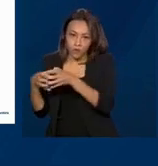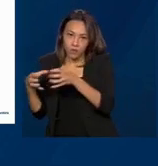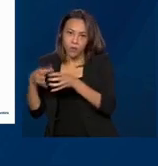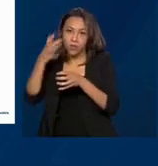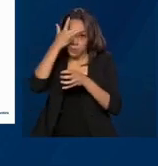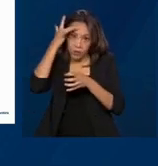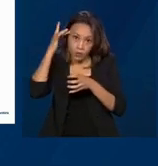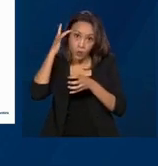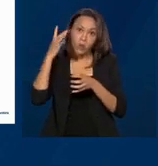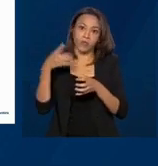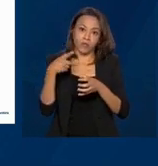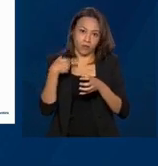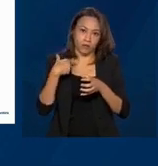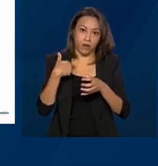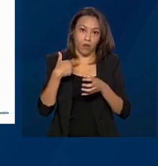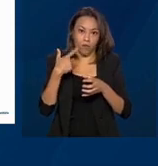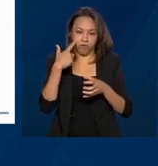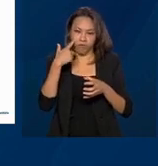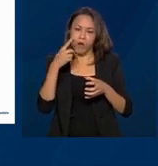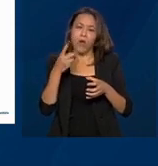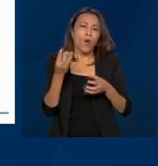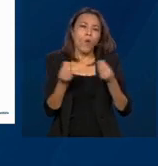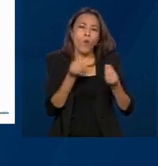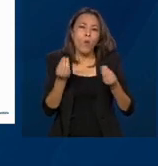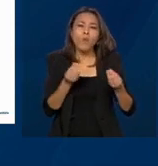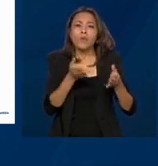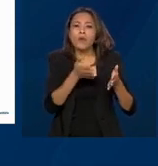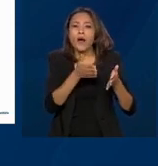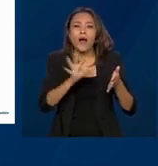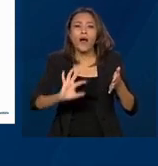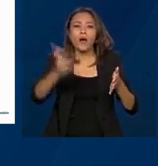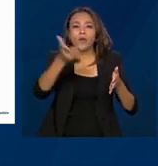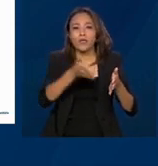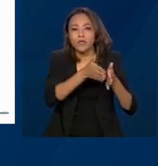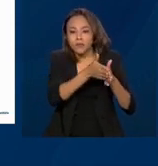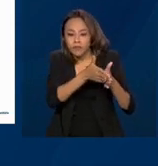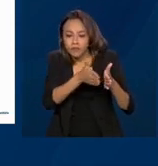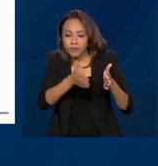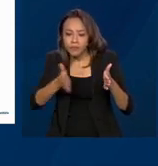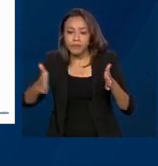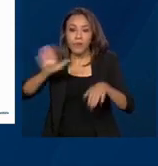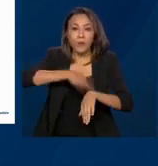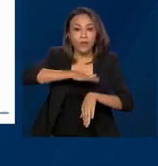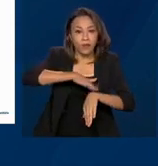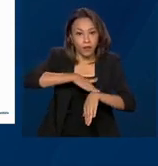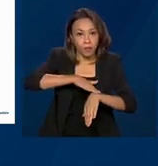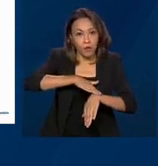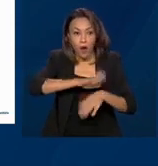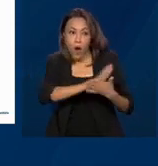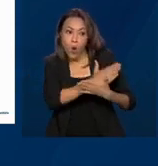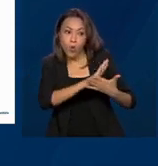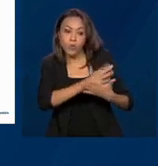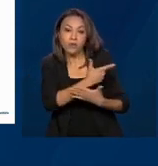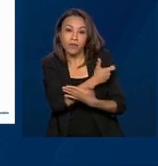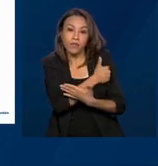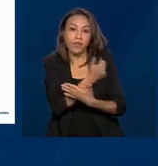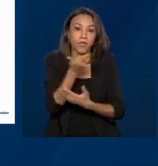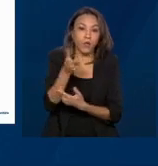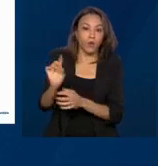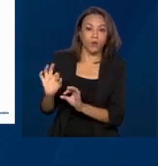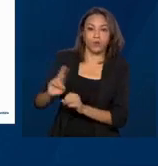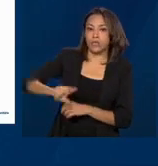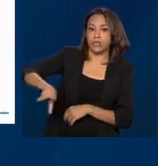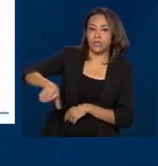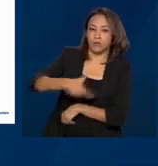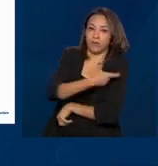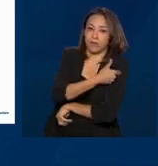é o quanto esse risco se acumula no tempo, à medida que algumas pessoas se vacinam e outras não. Esse gráfico é um